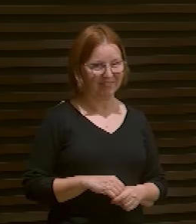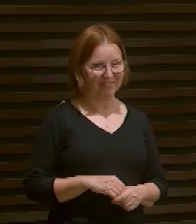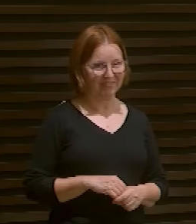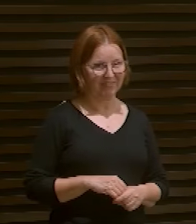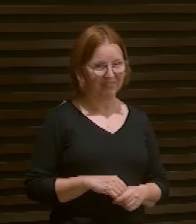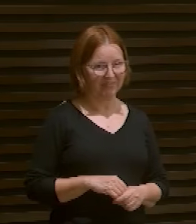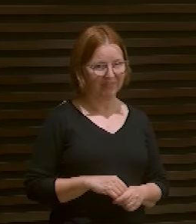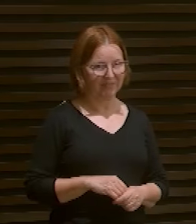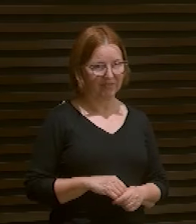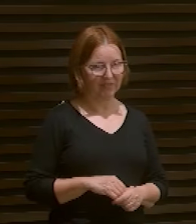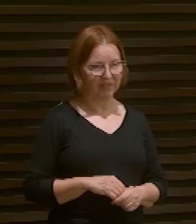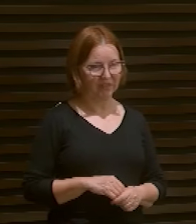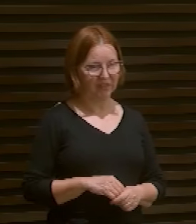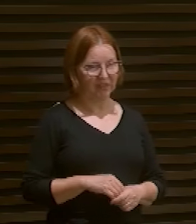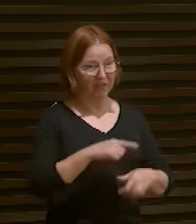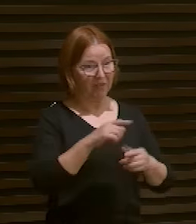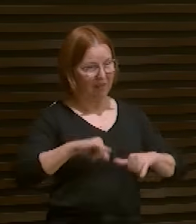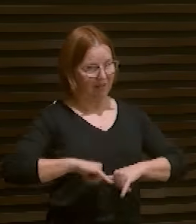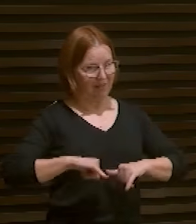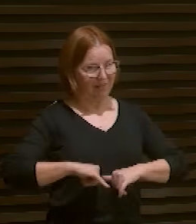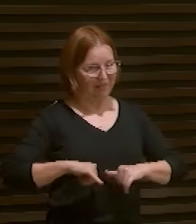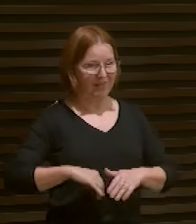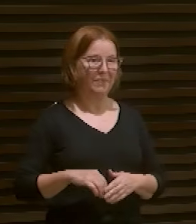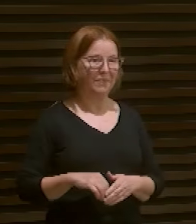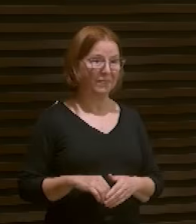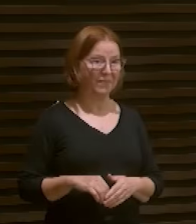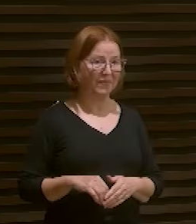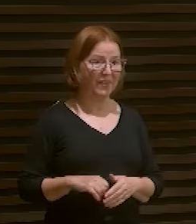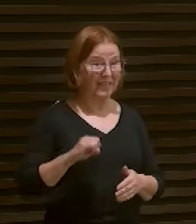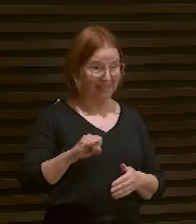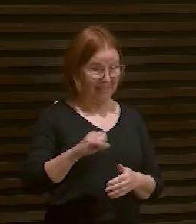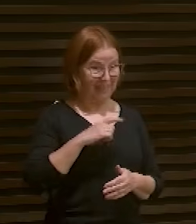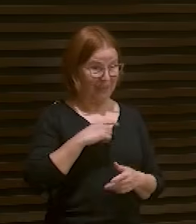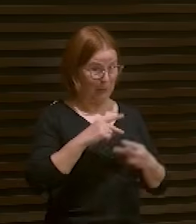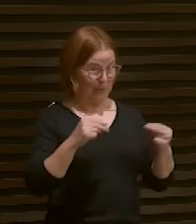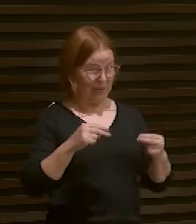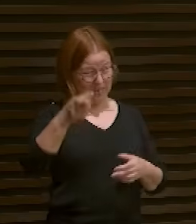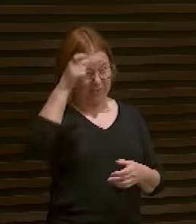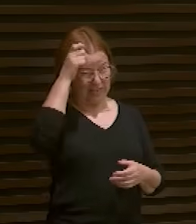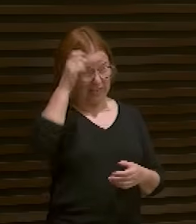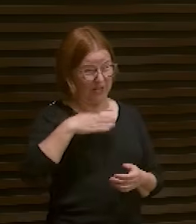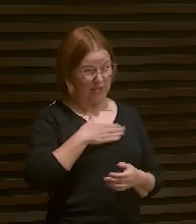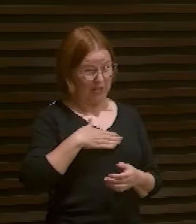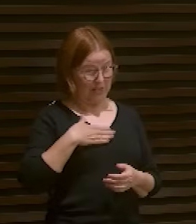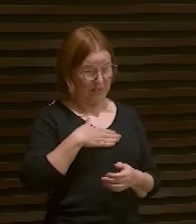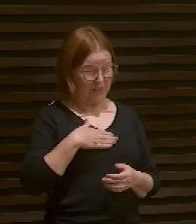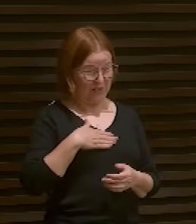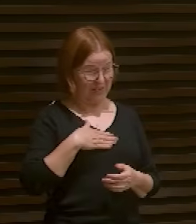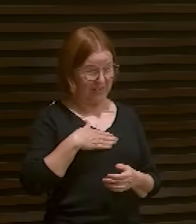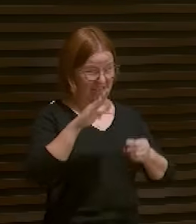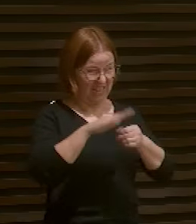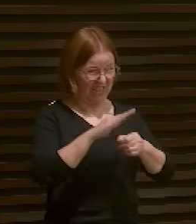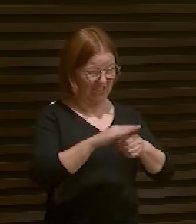Aí ele fica ali, ó, você fica ali sofrendo. E se tem uma coisa que o diabo gosta é de encher você e eu de razão